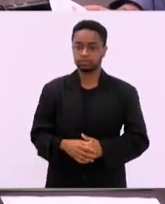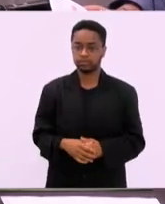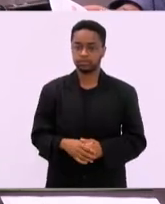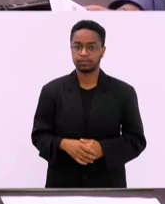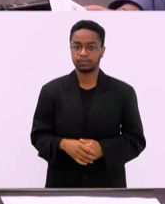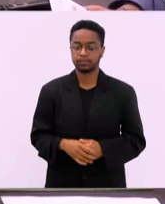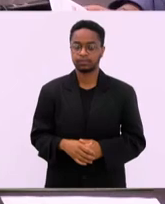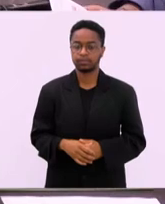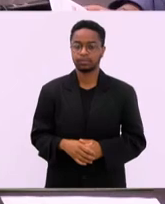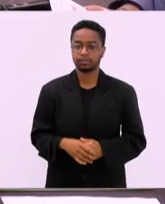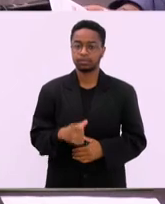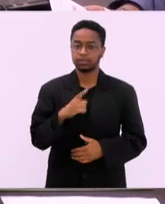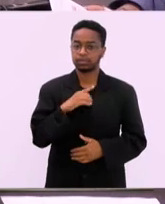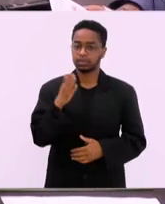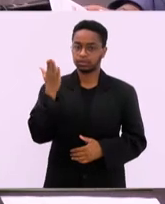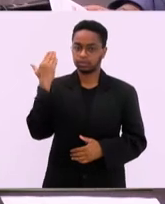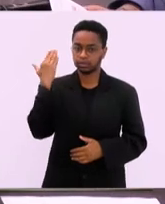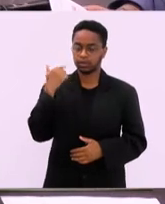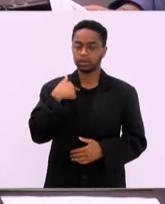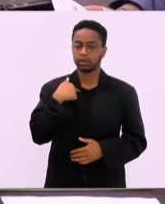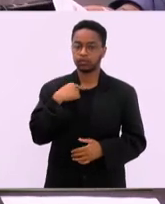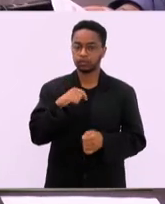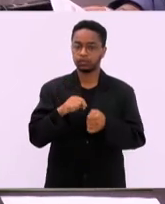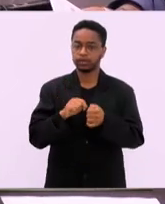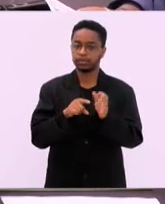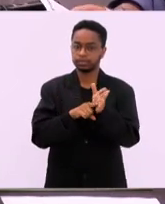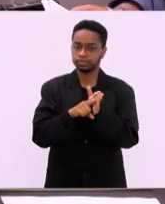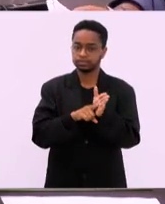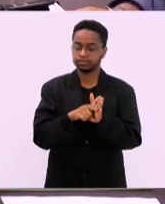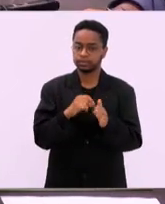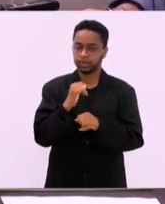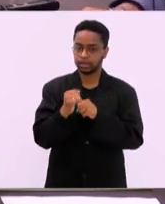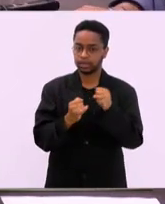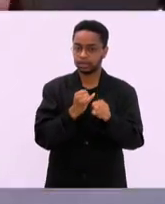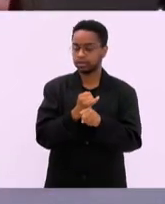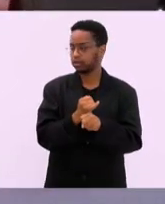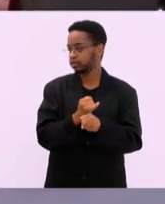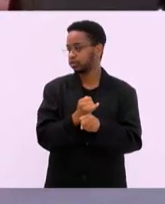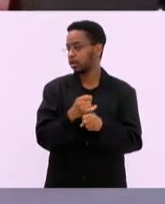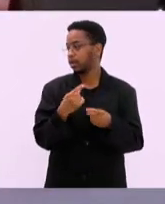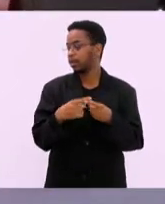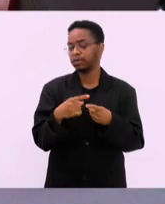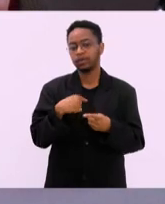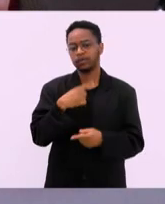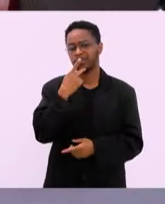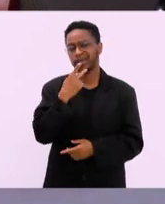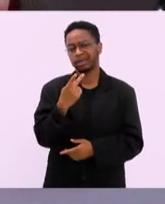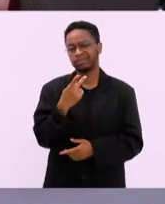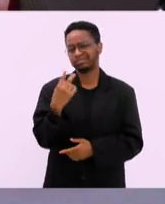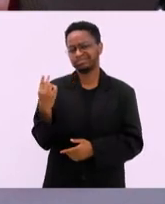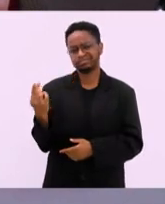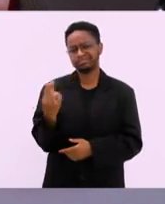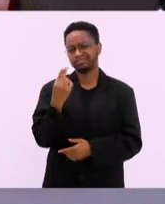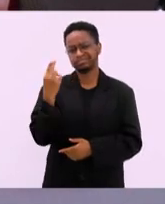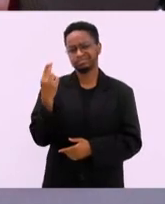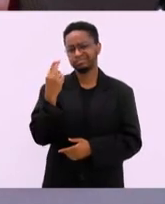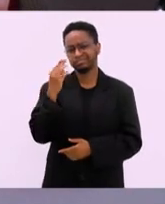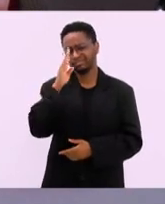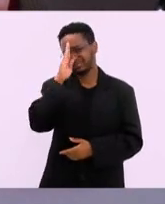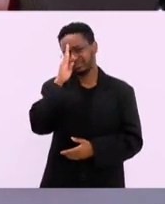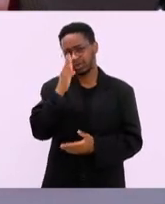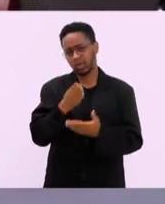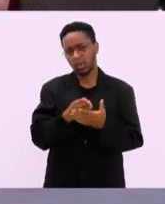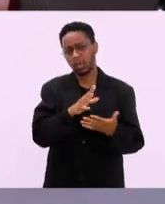Eu, uma vez, fiz uma pesquisa na internet, porque eu falei, não é possível que o